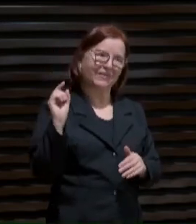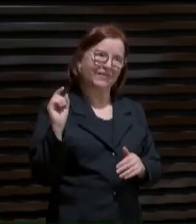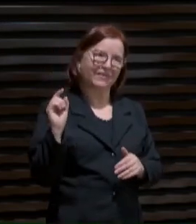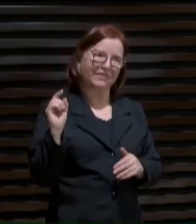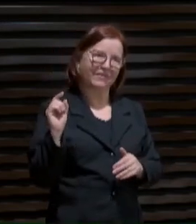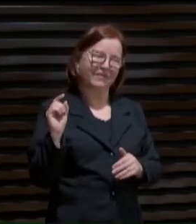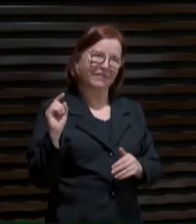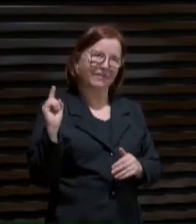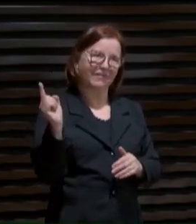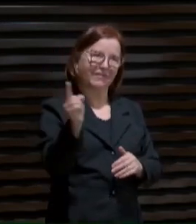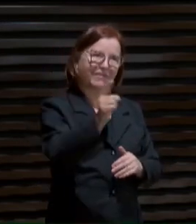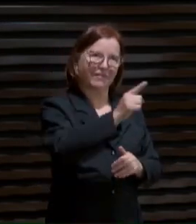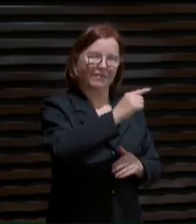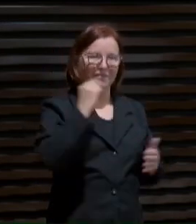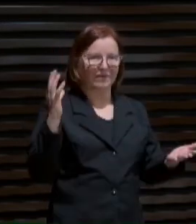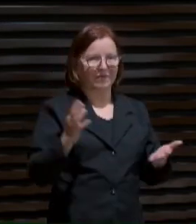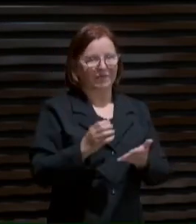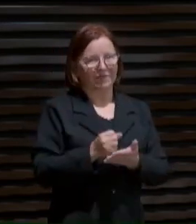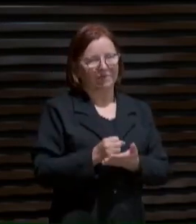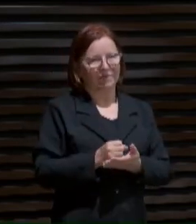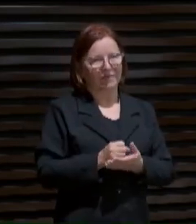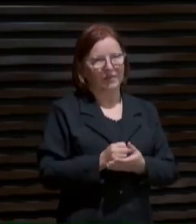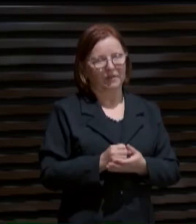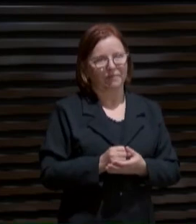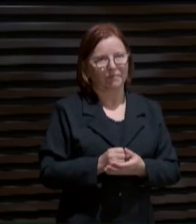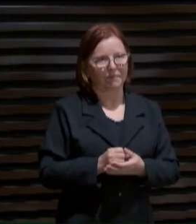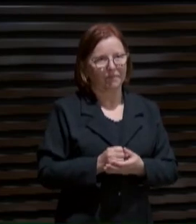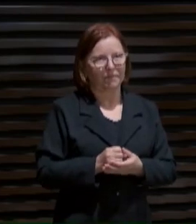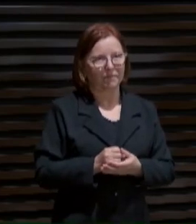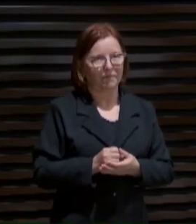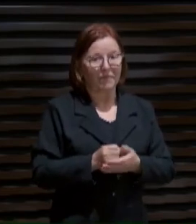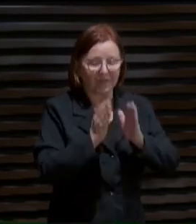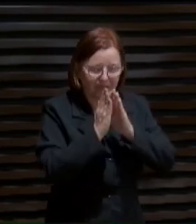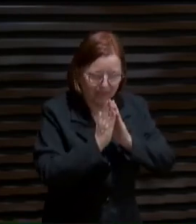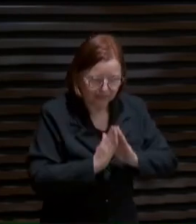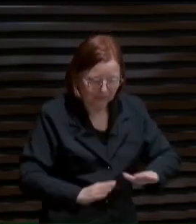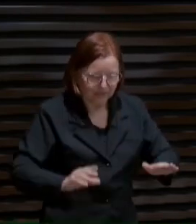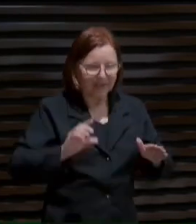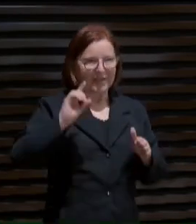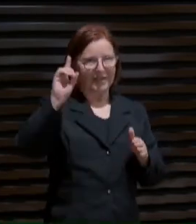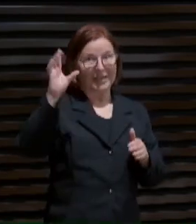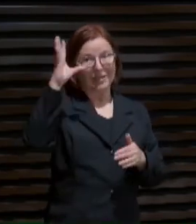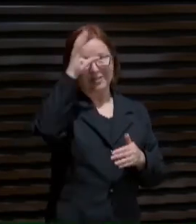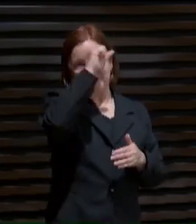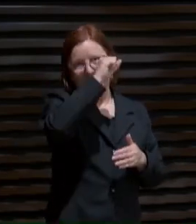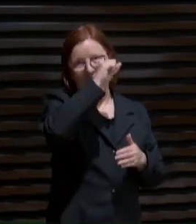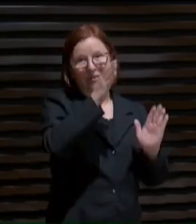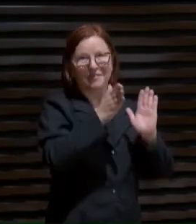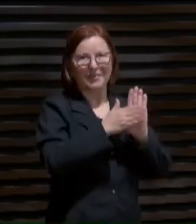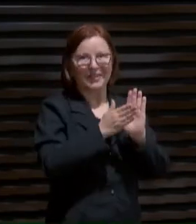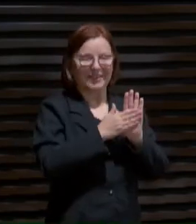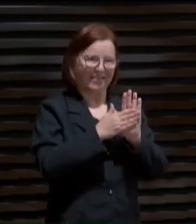bertikas um pastor batista irlandês e adorar a Deus é compreender o